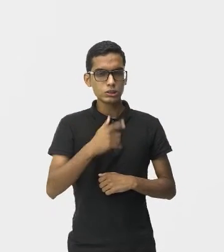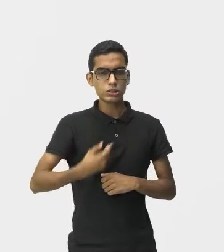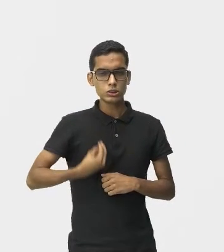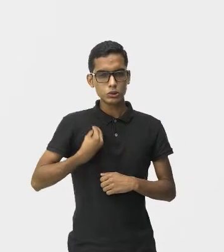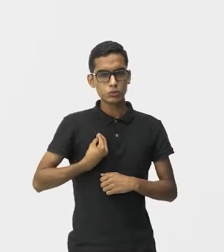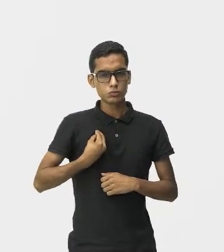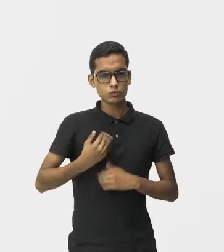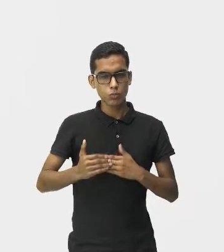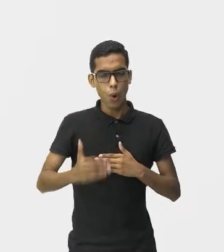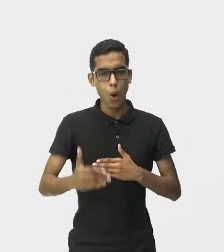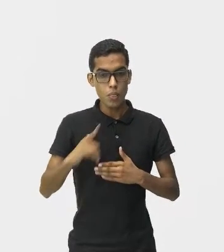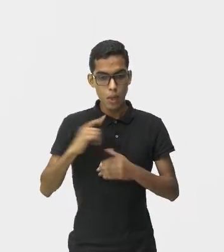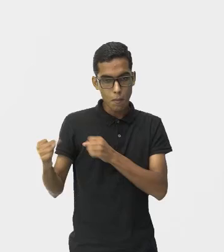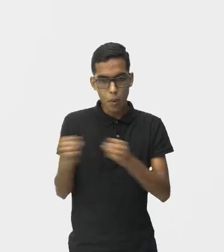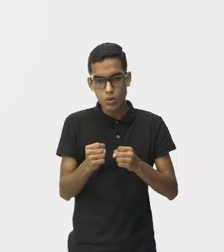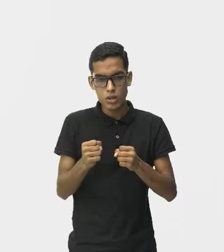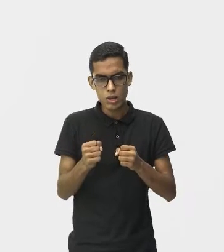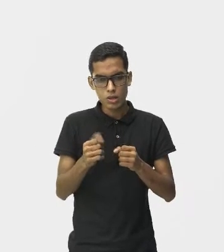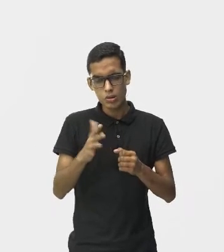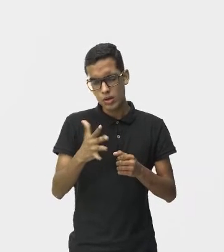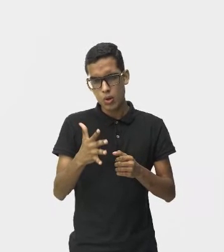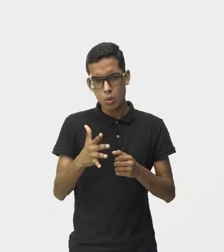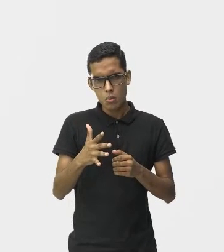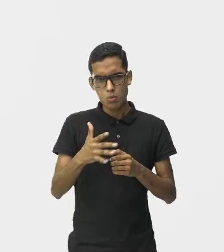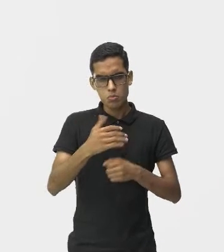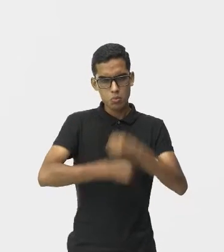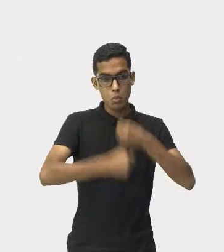Só foi extinto em